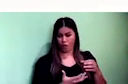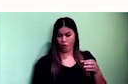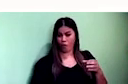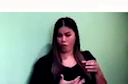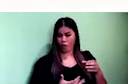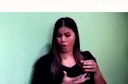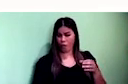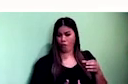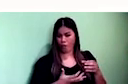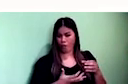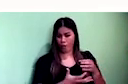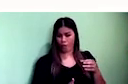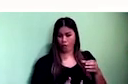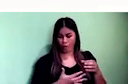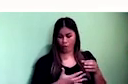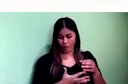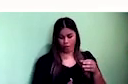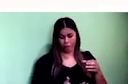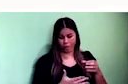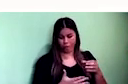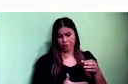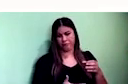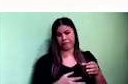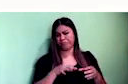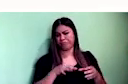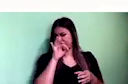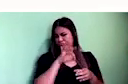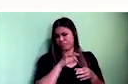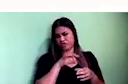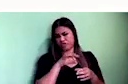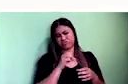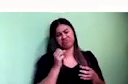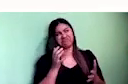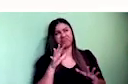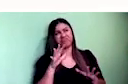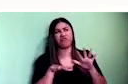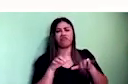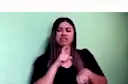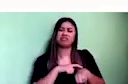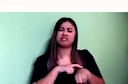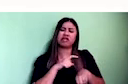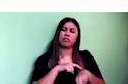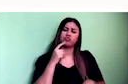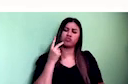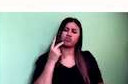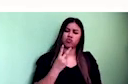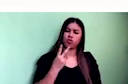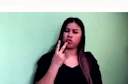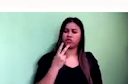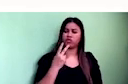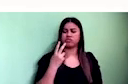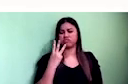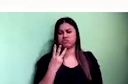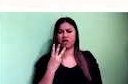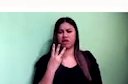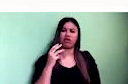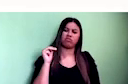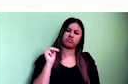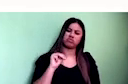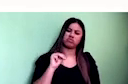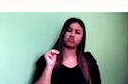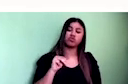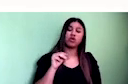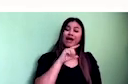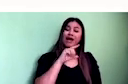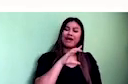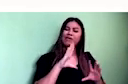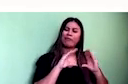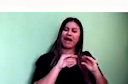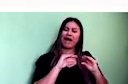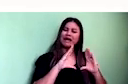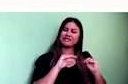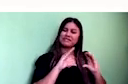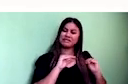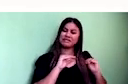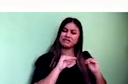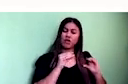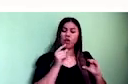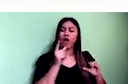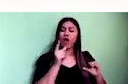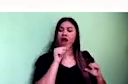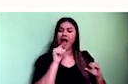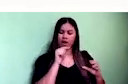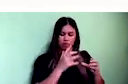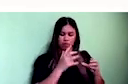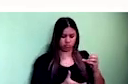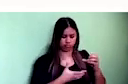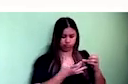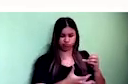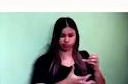que você goste de tomar ali, uns 2, 3 minutinhos e pronto, tá? Aquilo é macio, só a água fervendo já fez o trabalho ali.